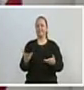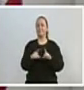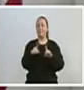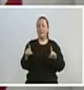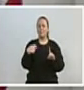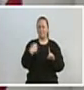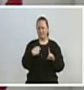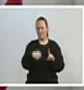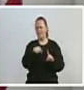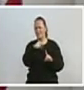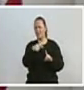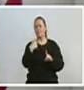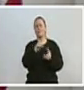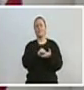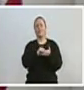da Cidade,